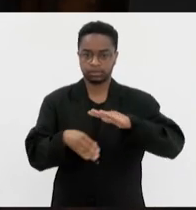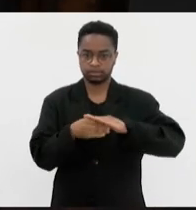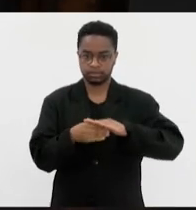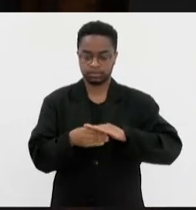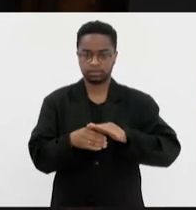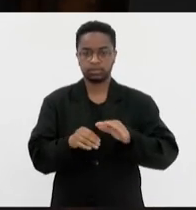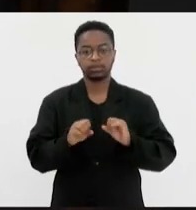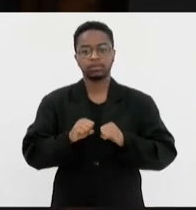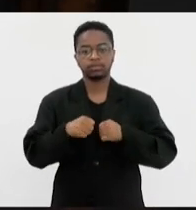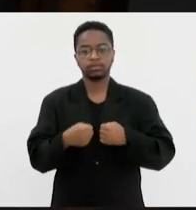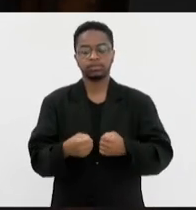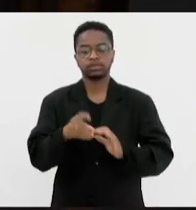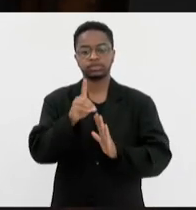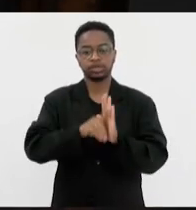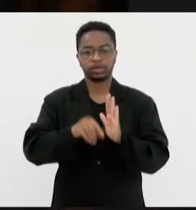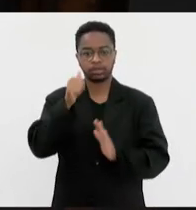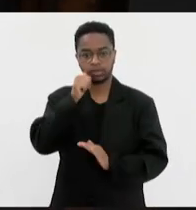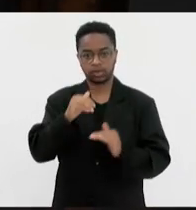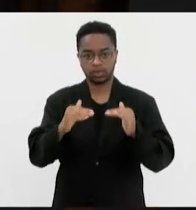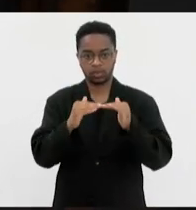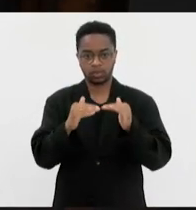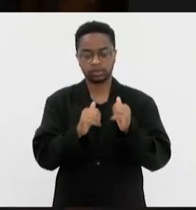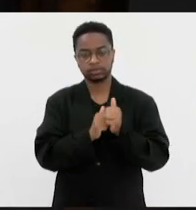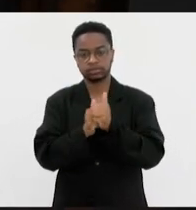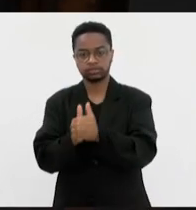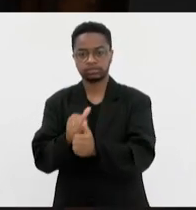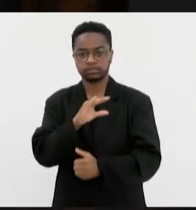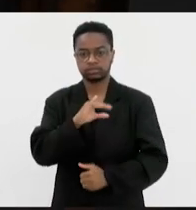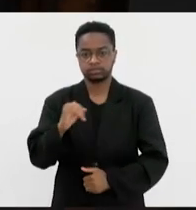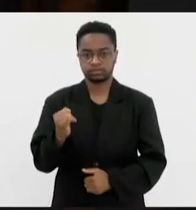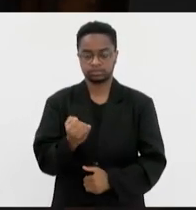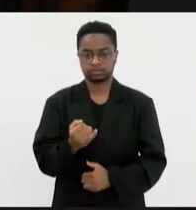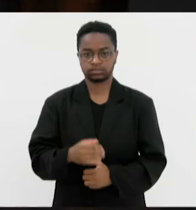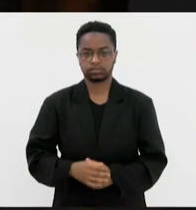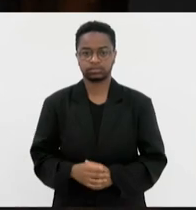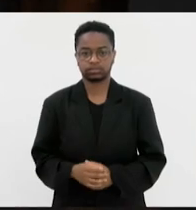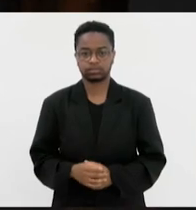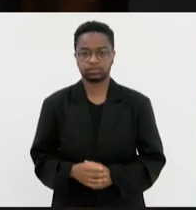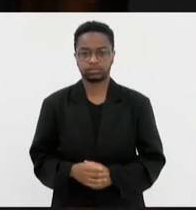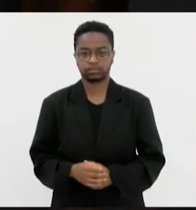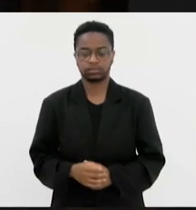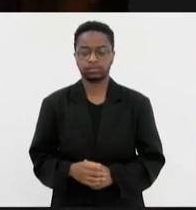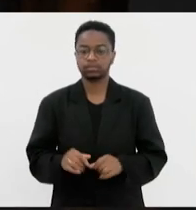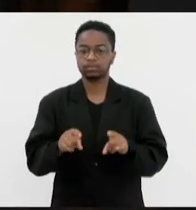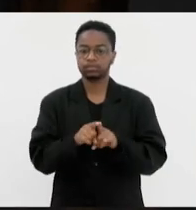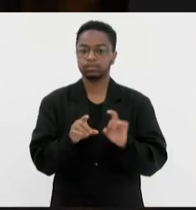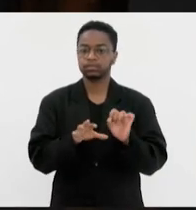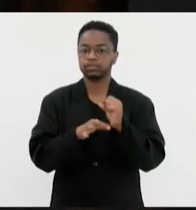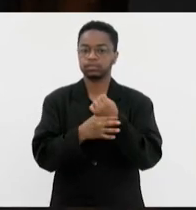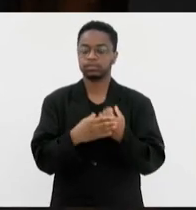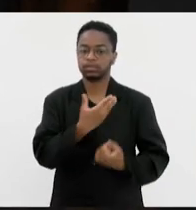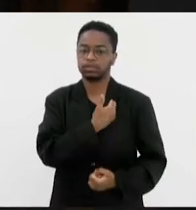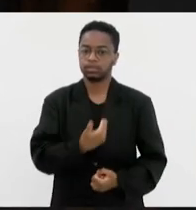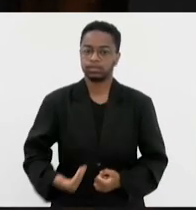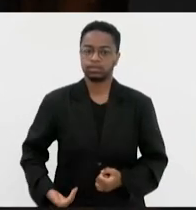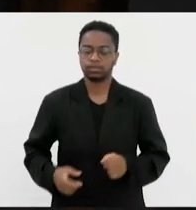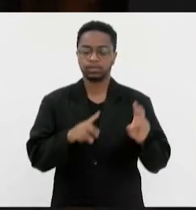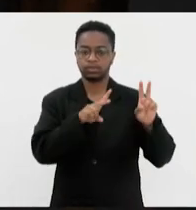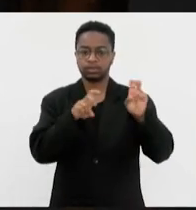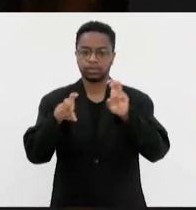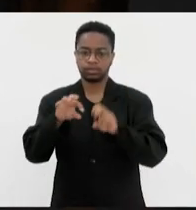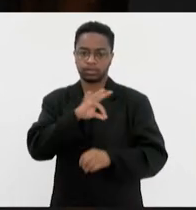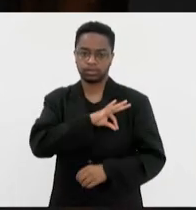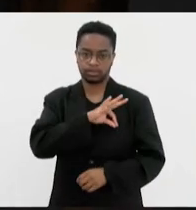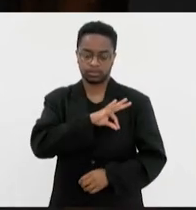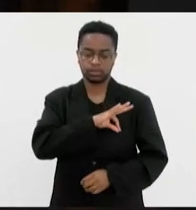de defesa dos direitos da mulher favorável com as emendas da Comissão de Constituição e Justiça. é de segurança pública e assuntos de